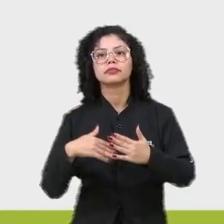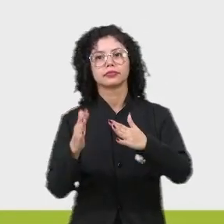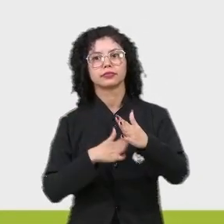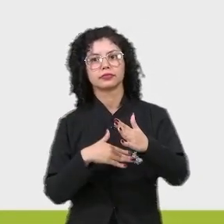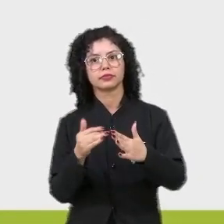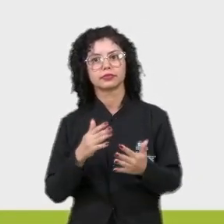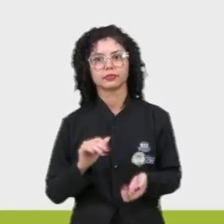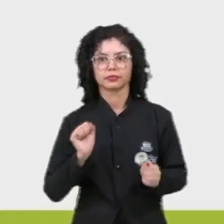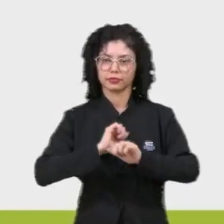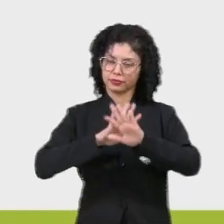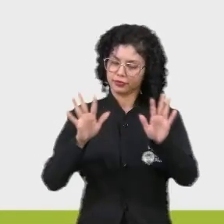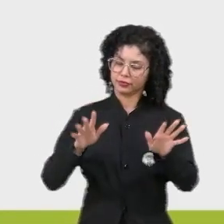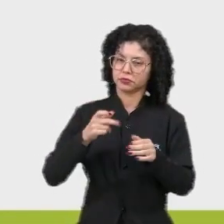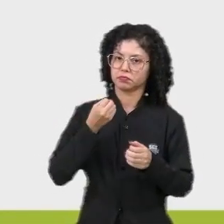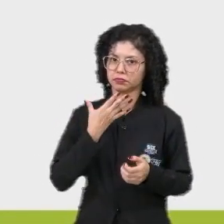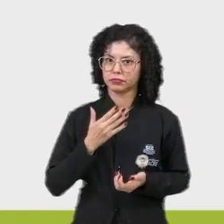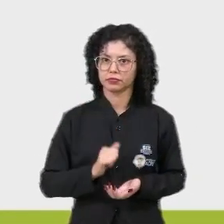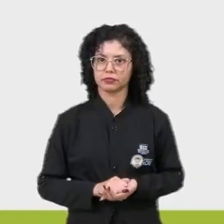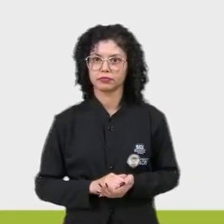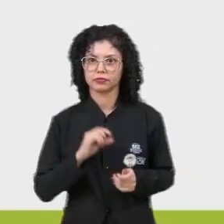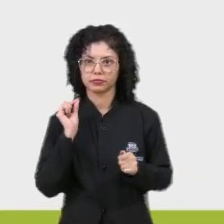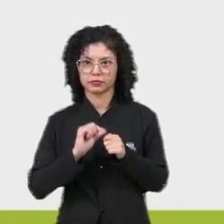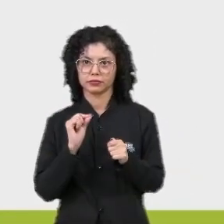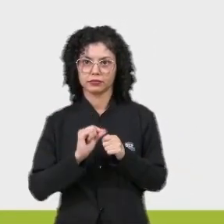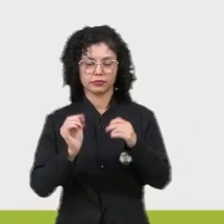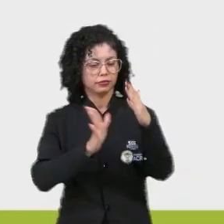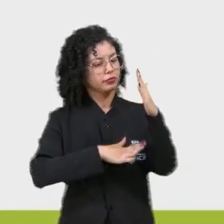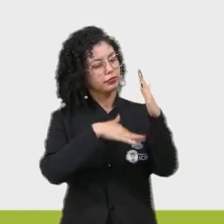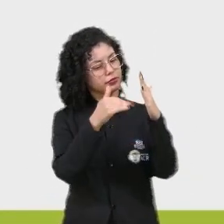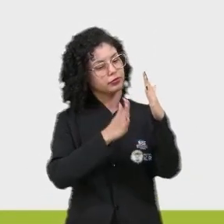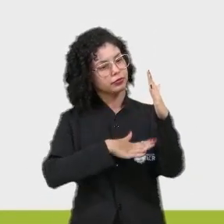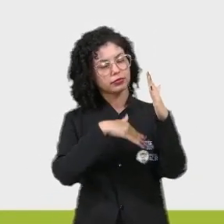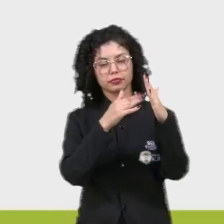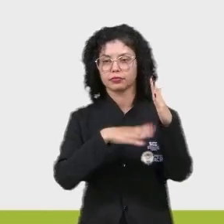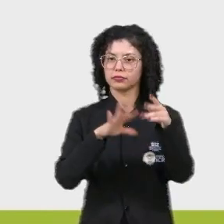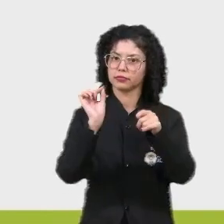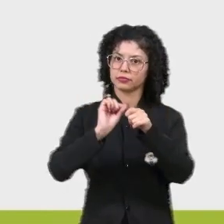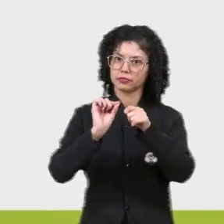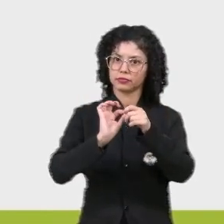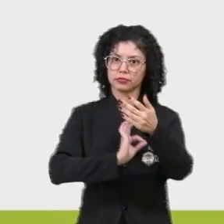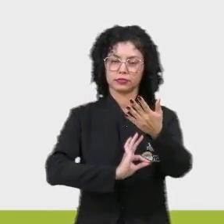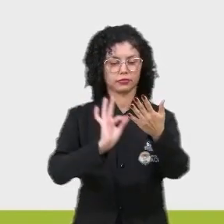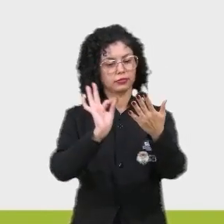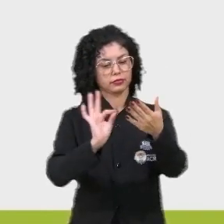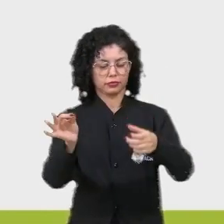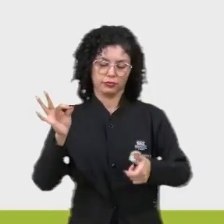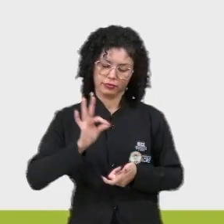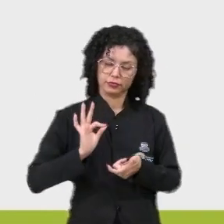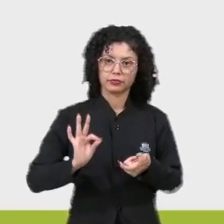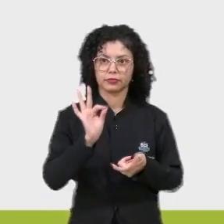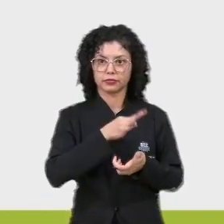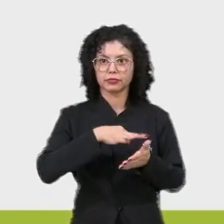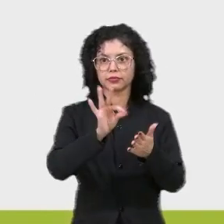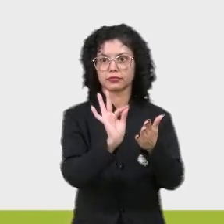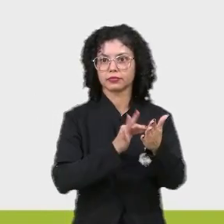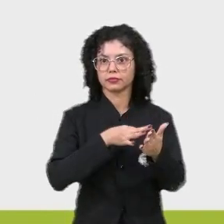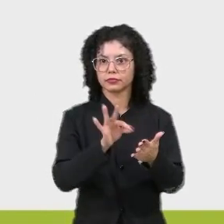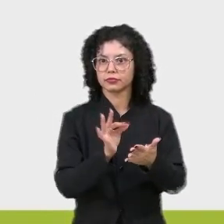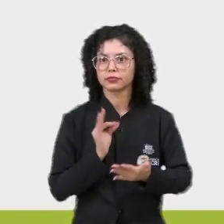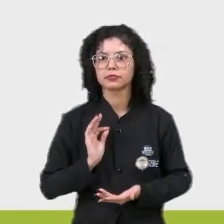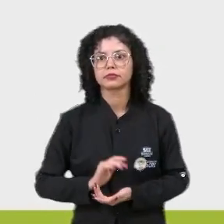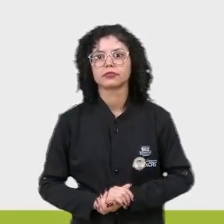pintores clássicos. Vou realizar uma pintura. Ele está com a paleta ali, com as cores e o pincel na